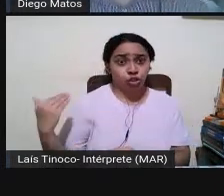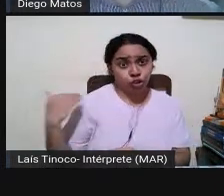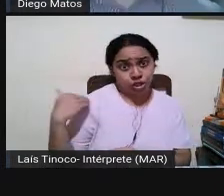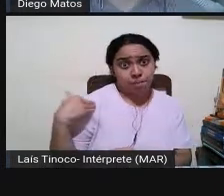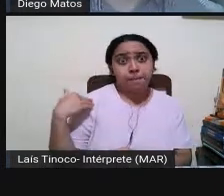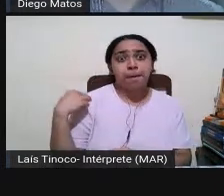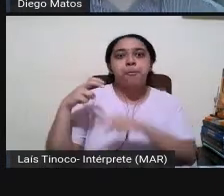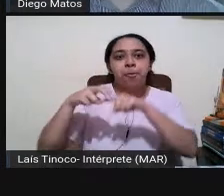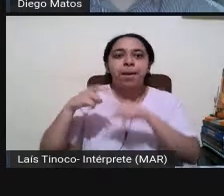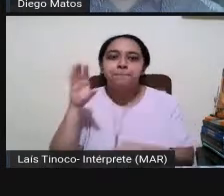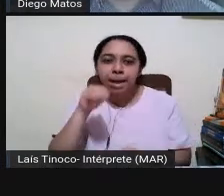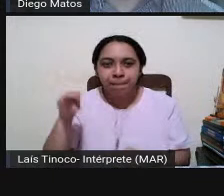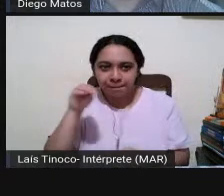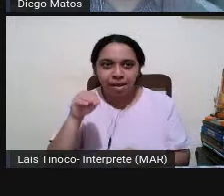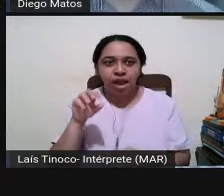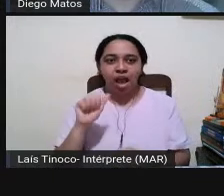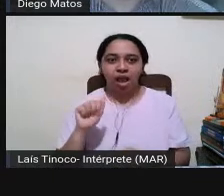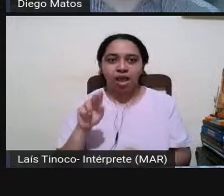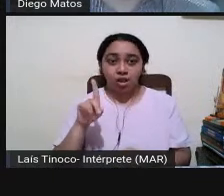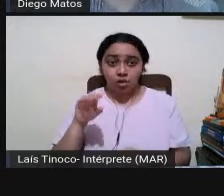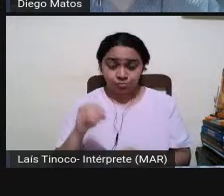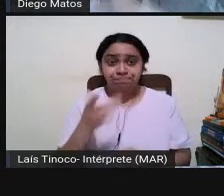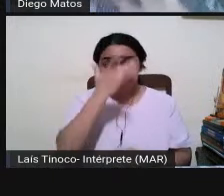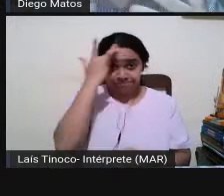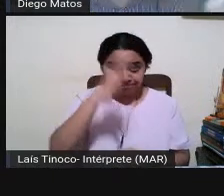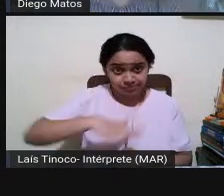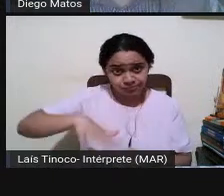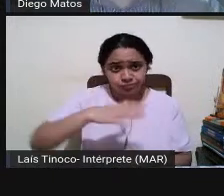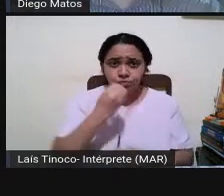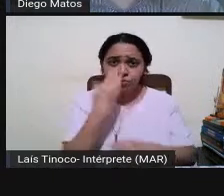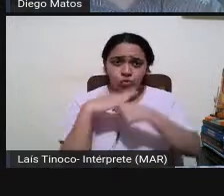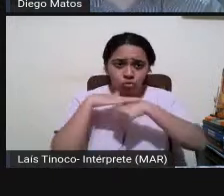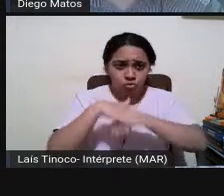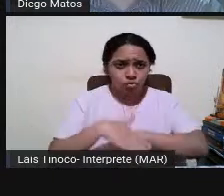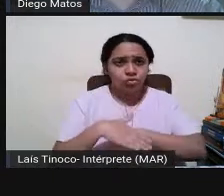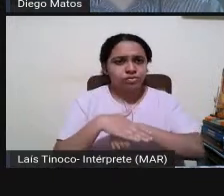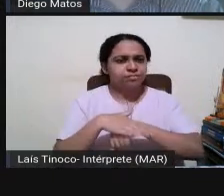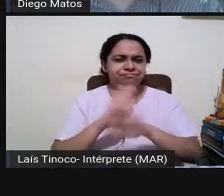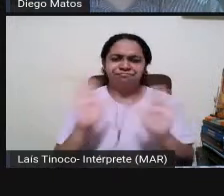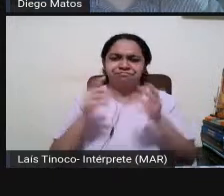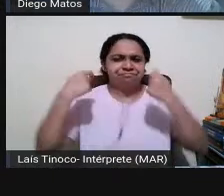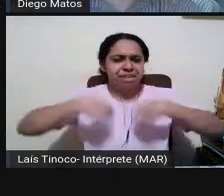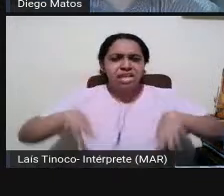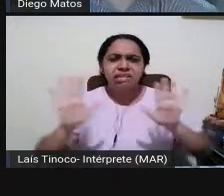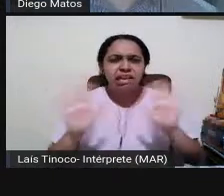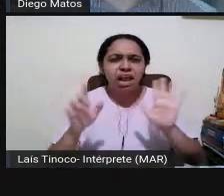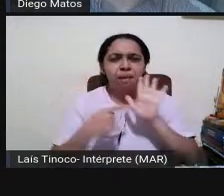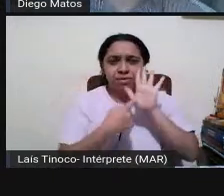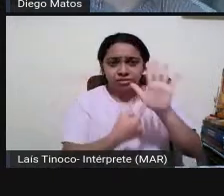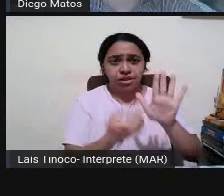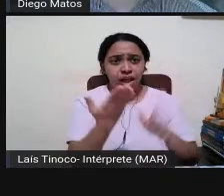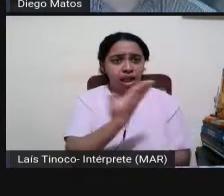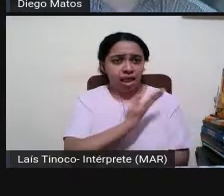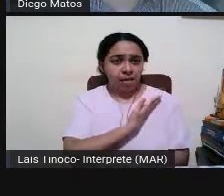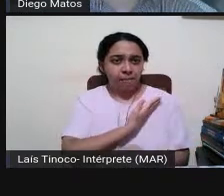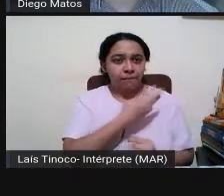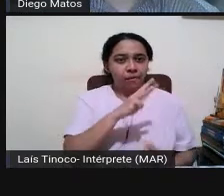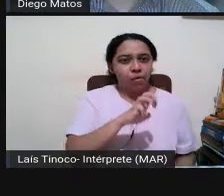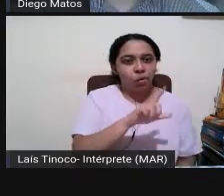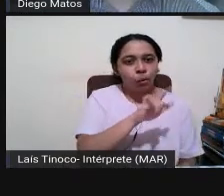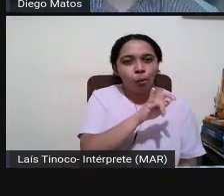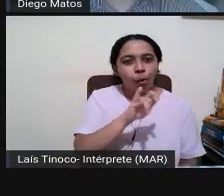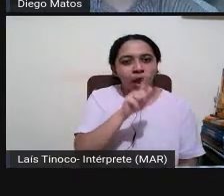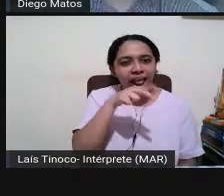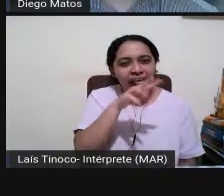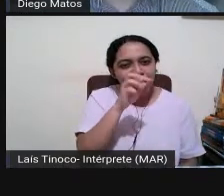áudio pessoal boa noite eu vou dispensar o restante das apresentações que o meu amigo essa rapaz é bom você tem amigo